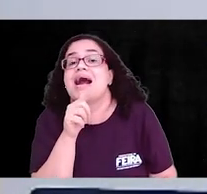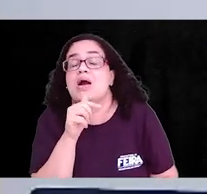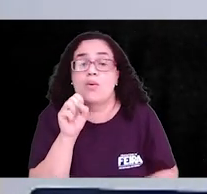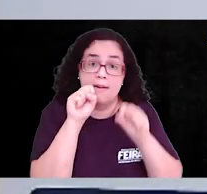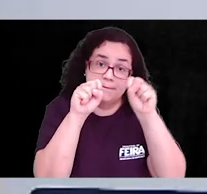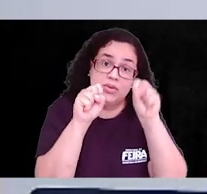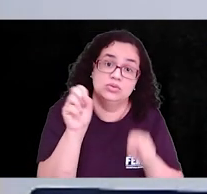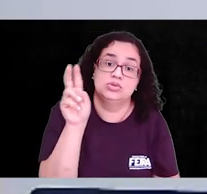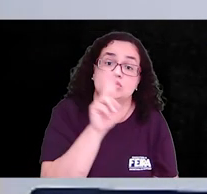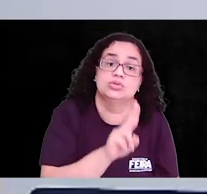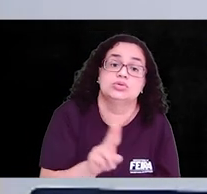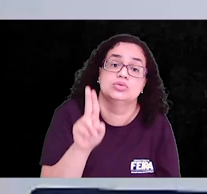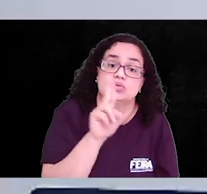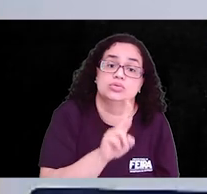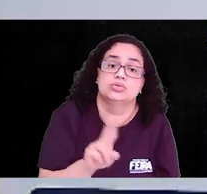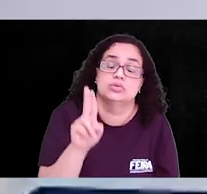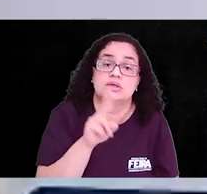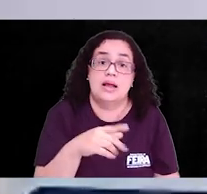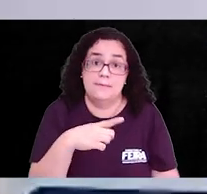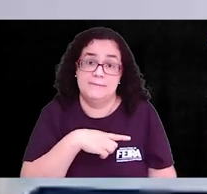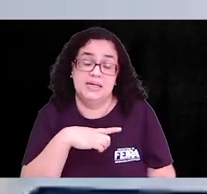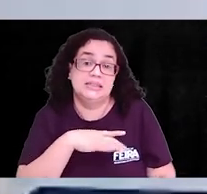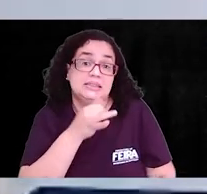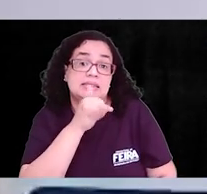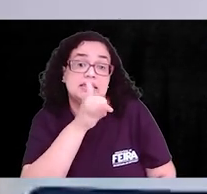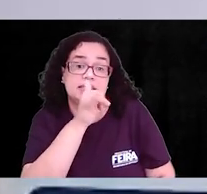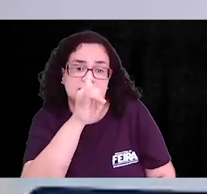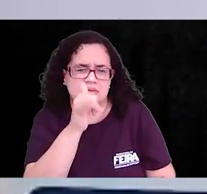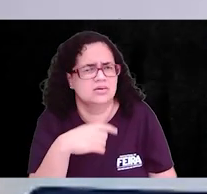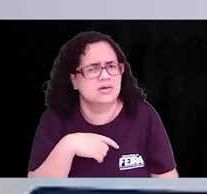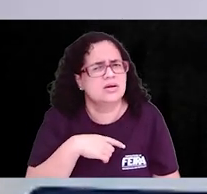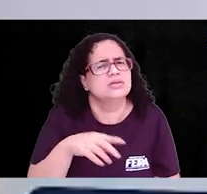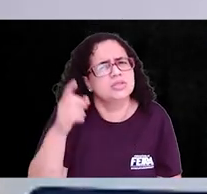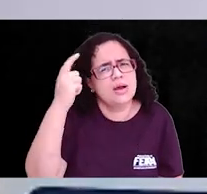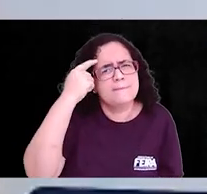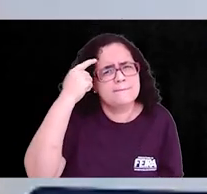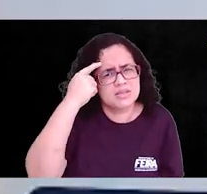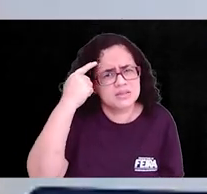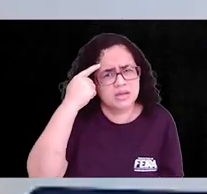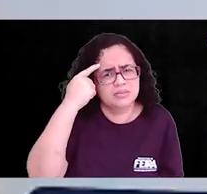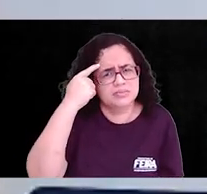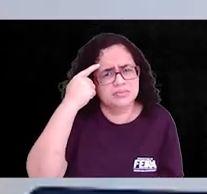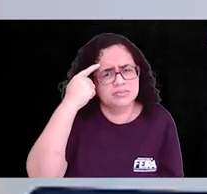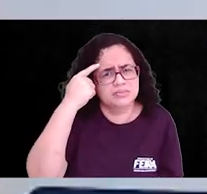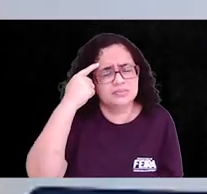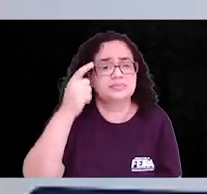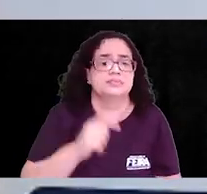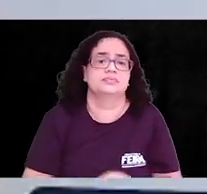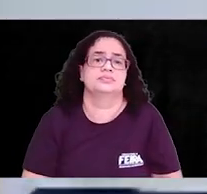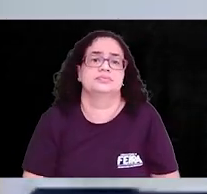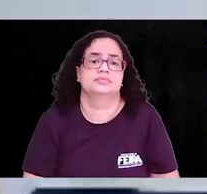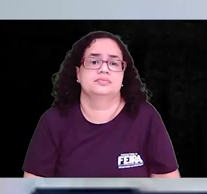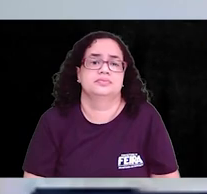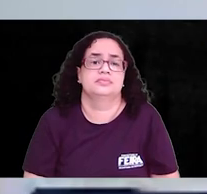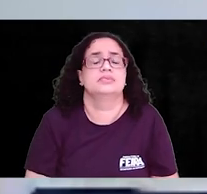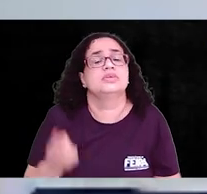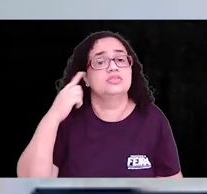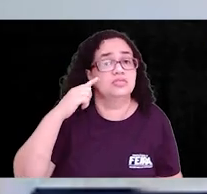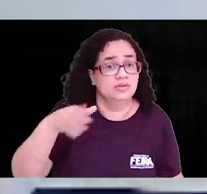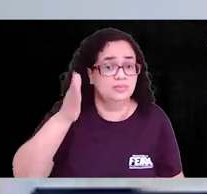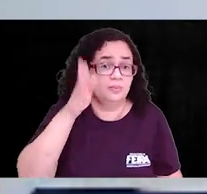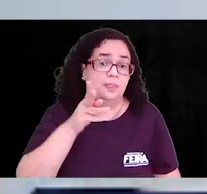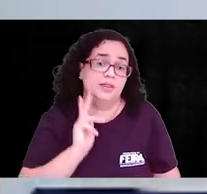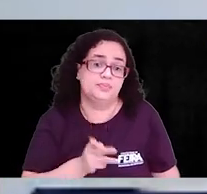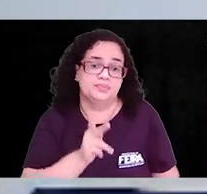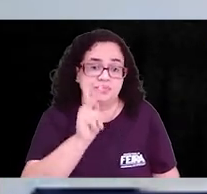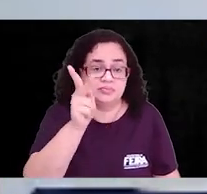usada para produzir energia você Já pensaram nisso E aí Bom vamos